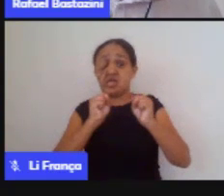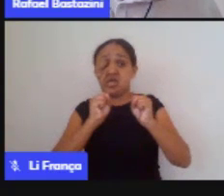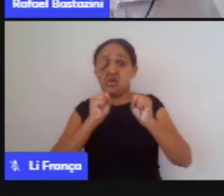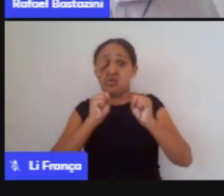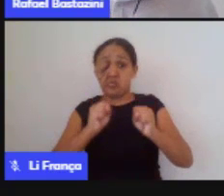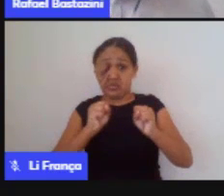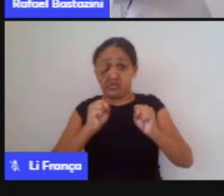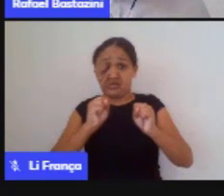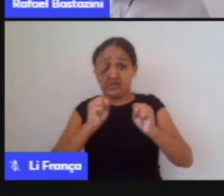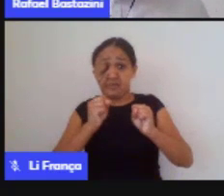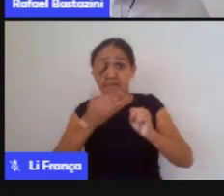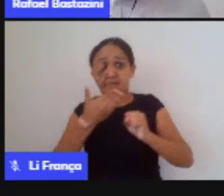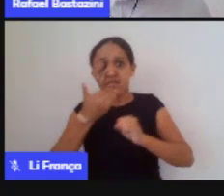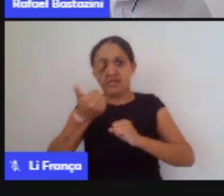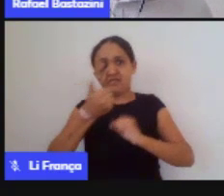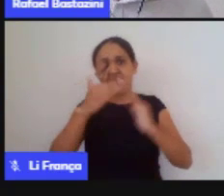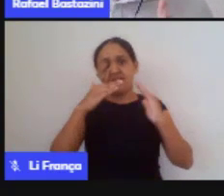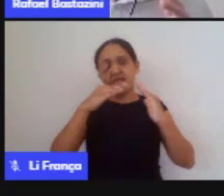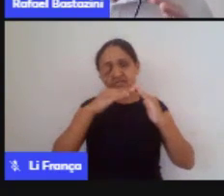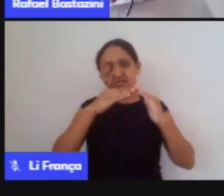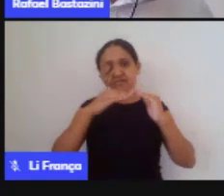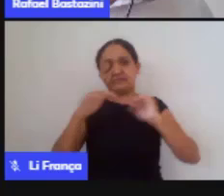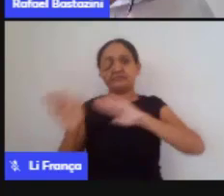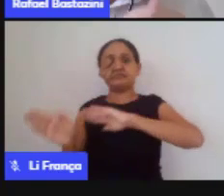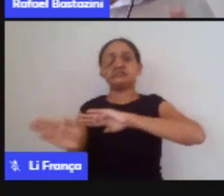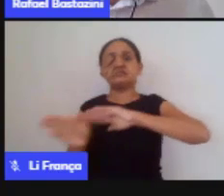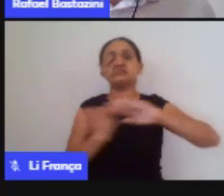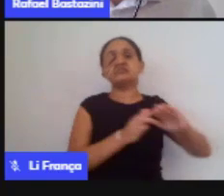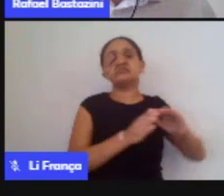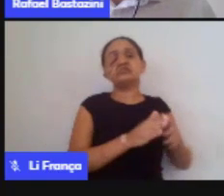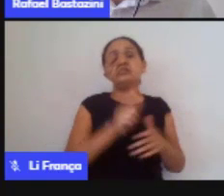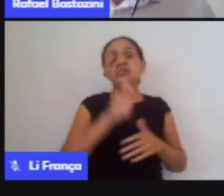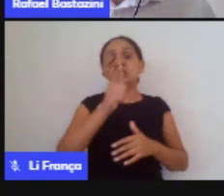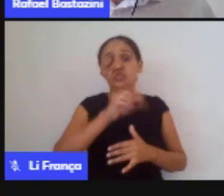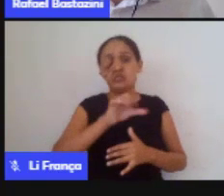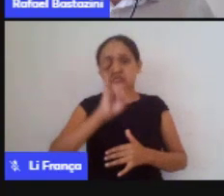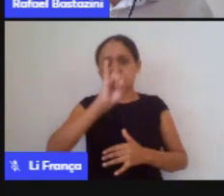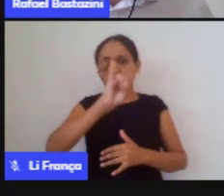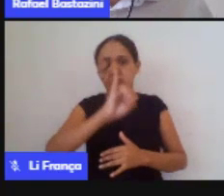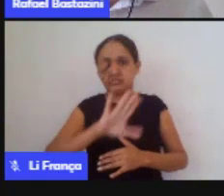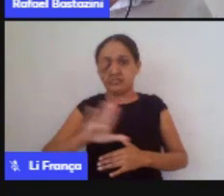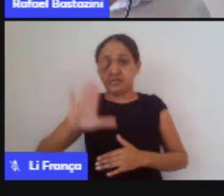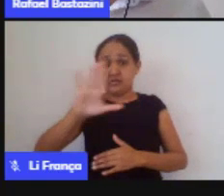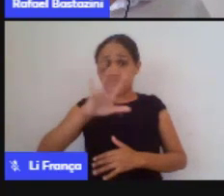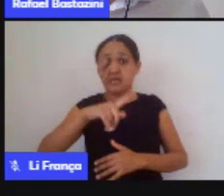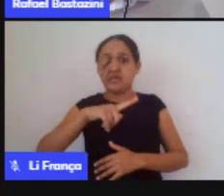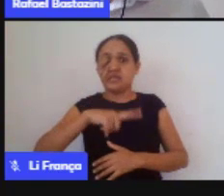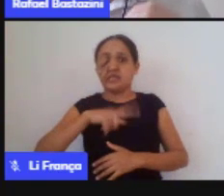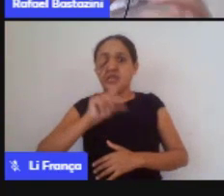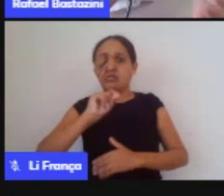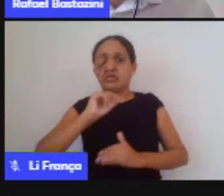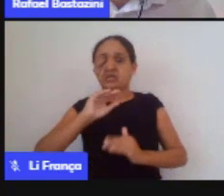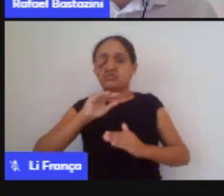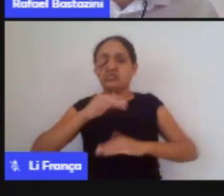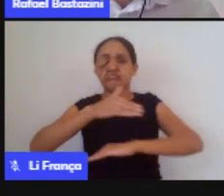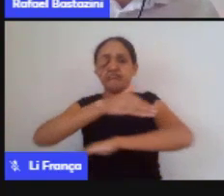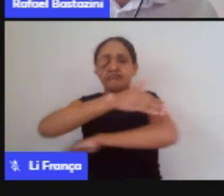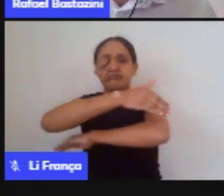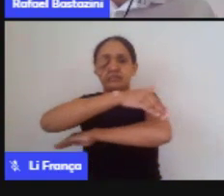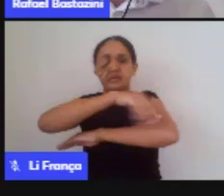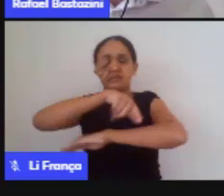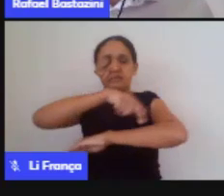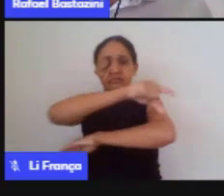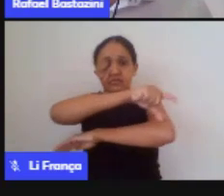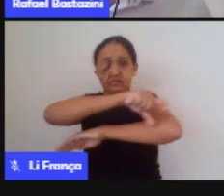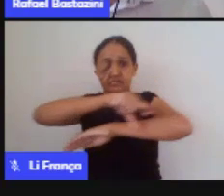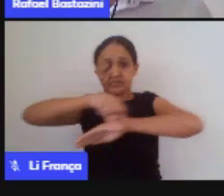próximo slide, a gente tem, então, um outro elemento que seria a pavimentação das vias. Lembra que eu falei para